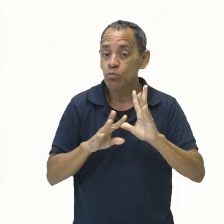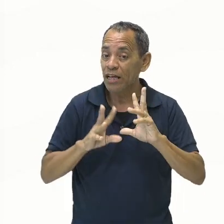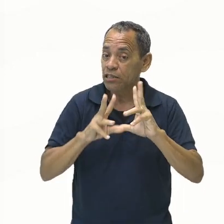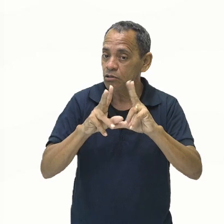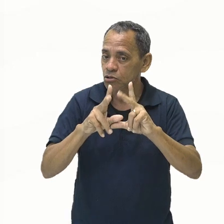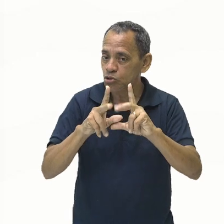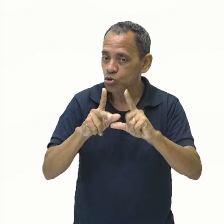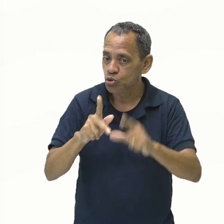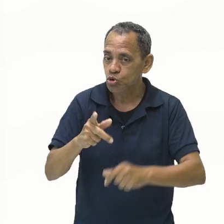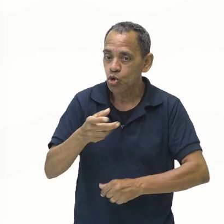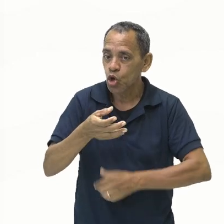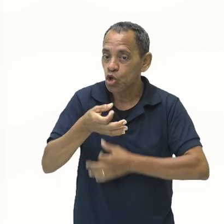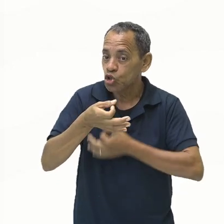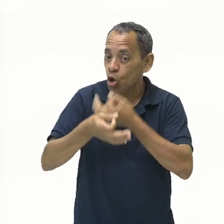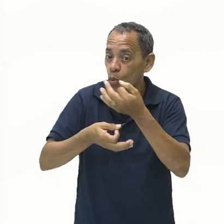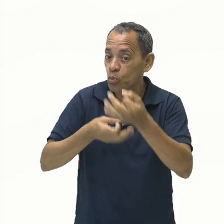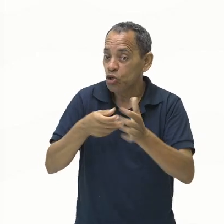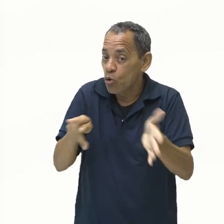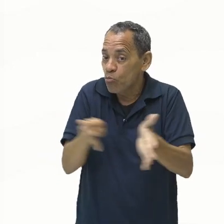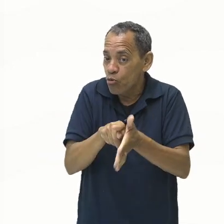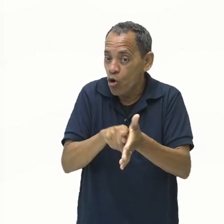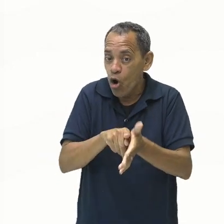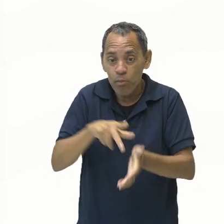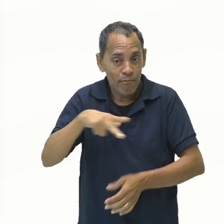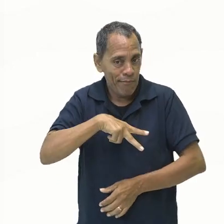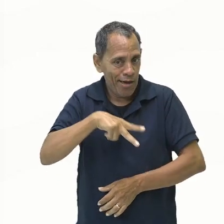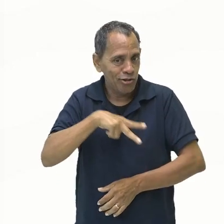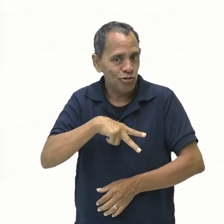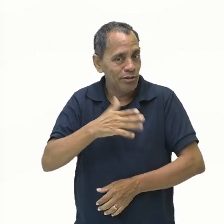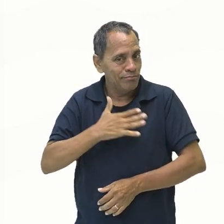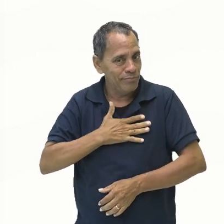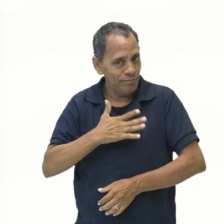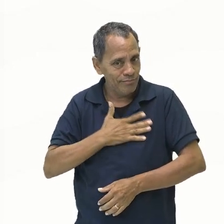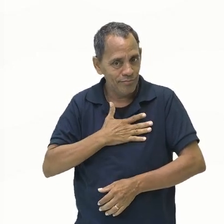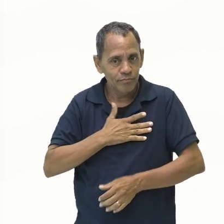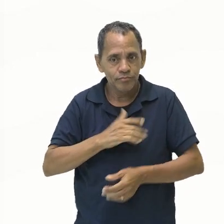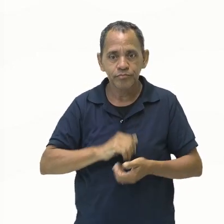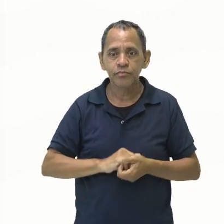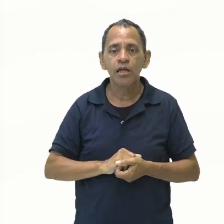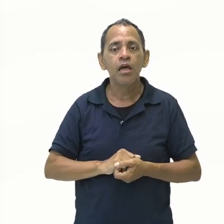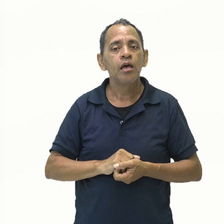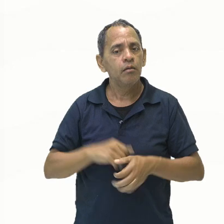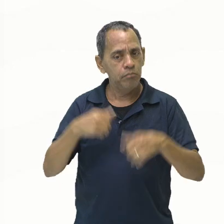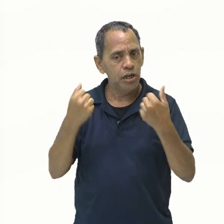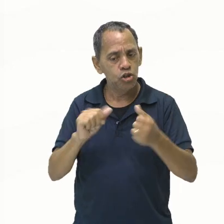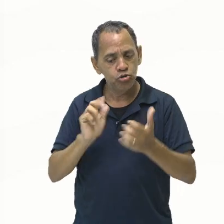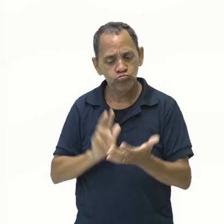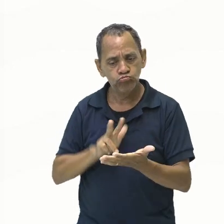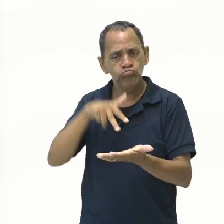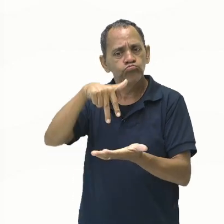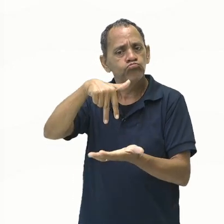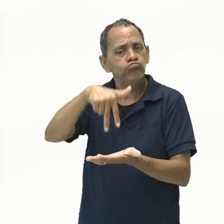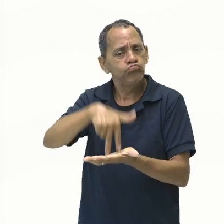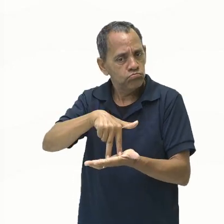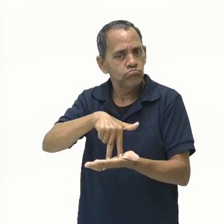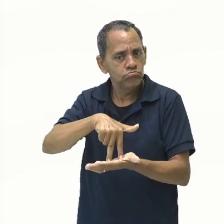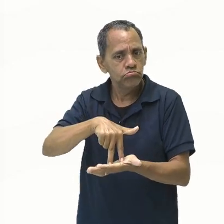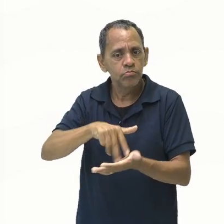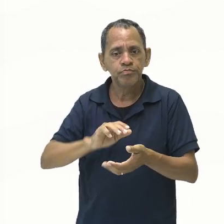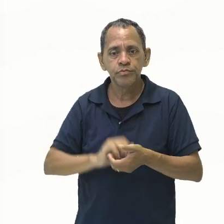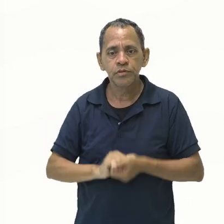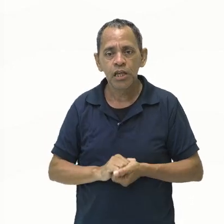E aí, quando eu exponho a minha opinião, eu vou precisar posicionar-me a fim de convencer esse